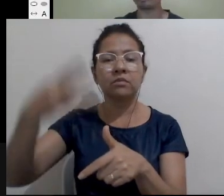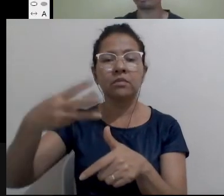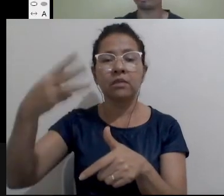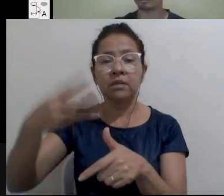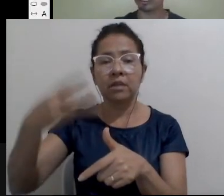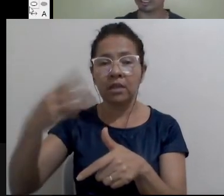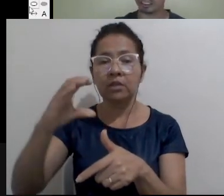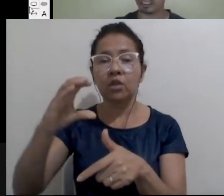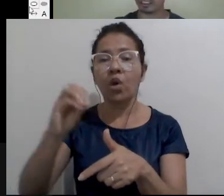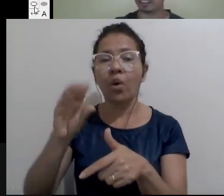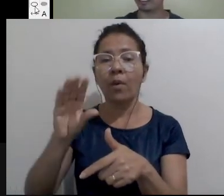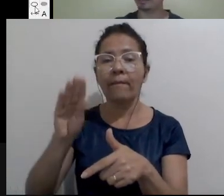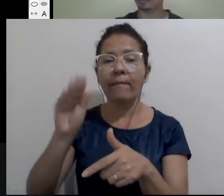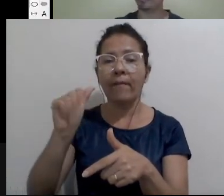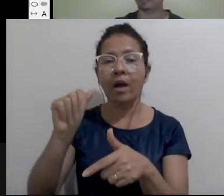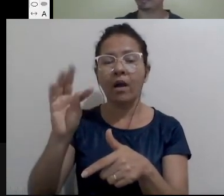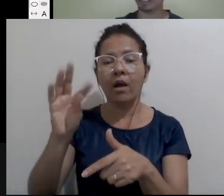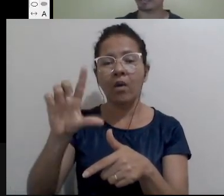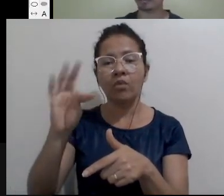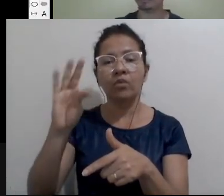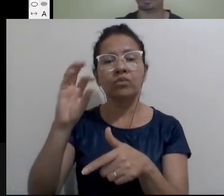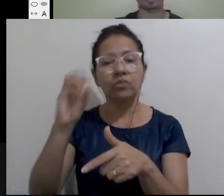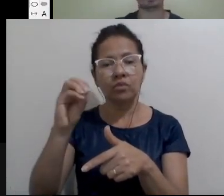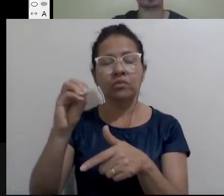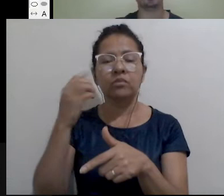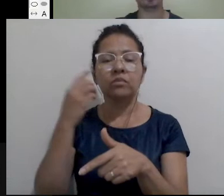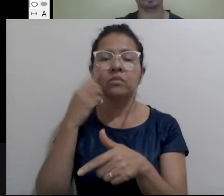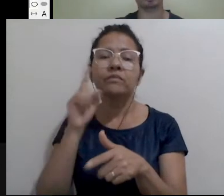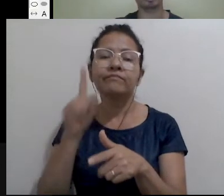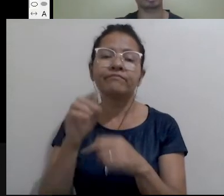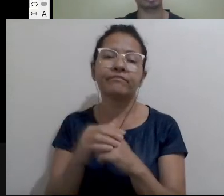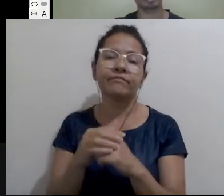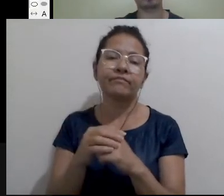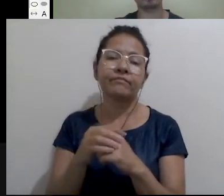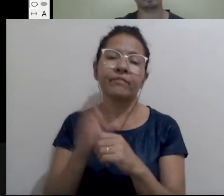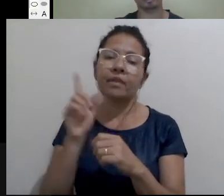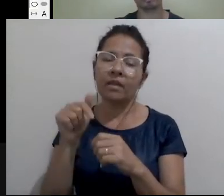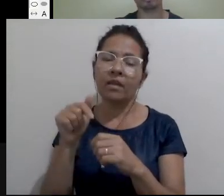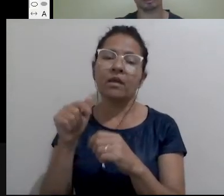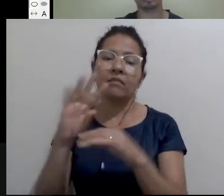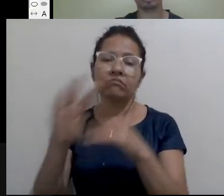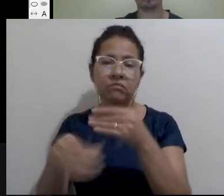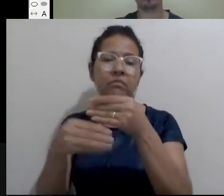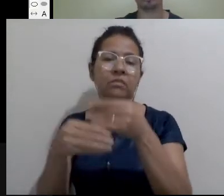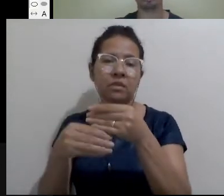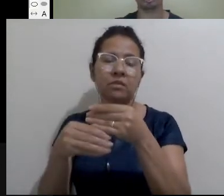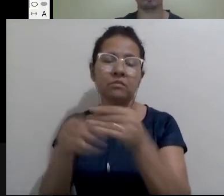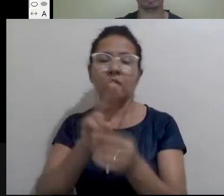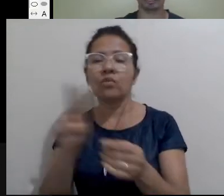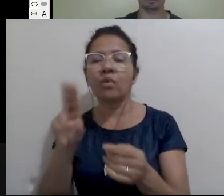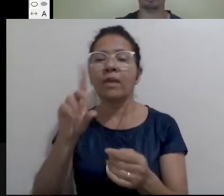Então, pontos importantes aqui, que a gente sempre destaca nesse tipo de análise que a gente está fazendo, ó, é um complexo, né, um